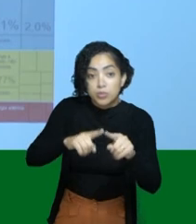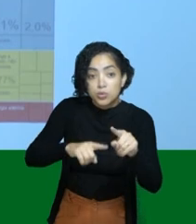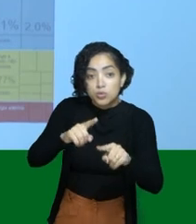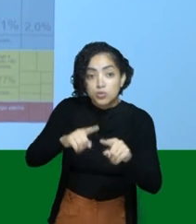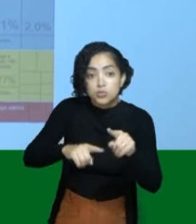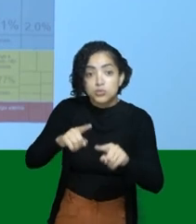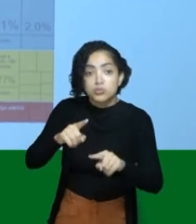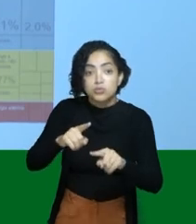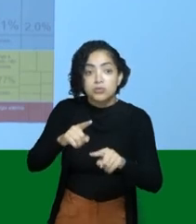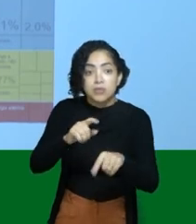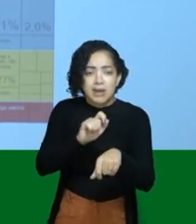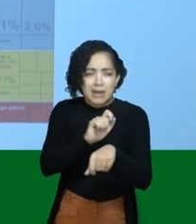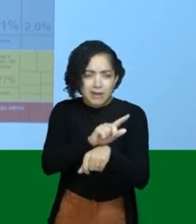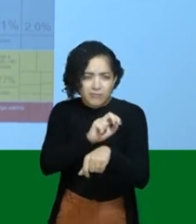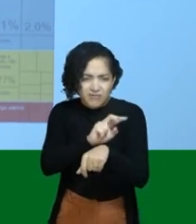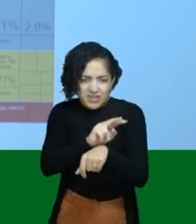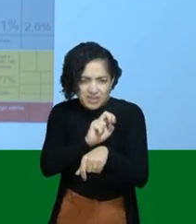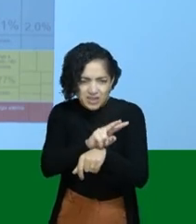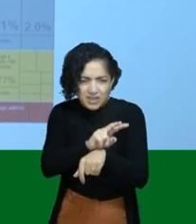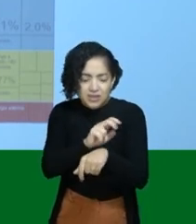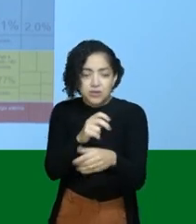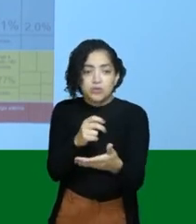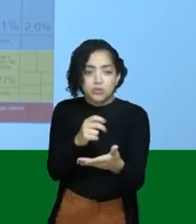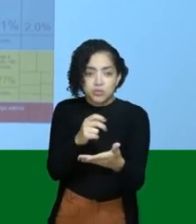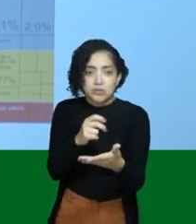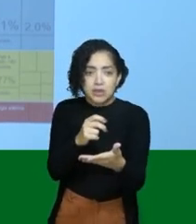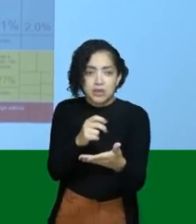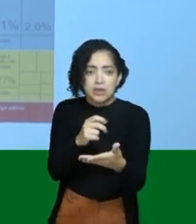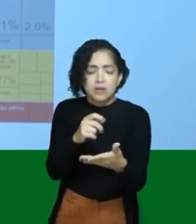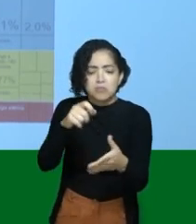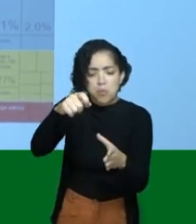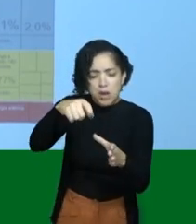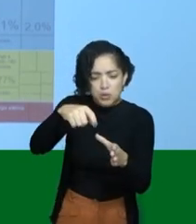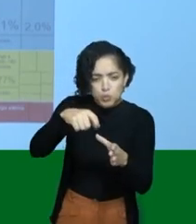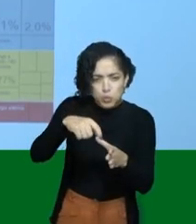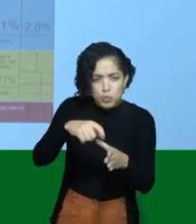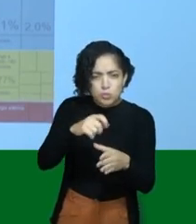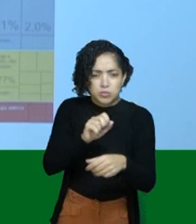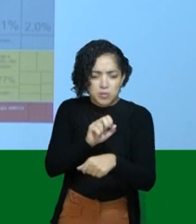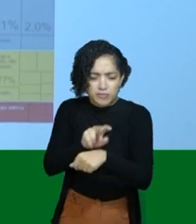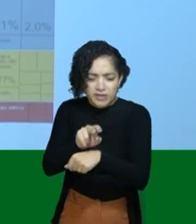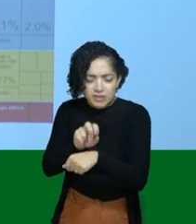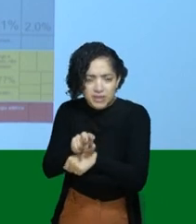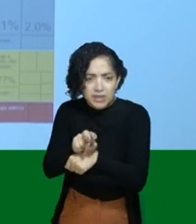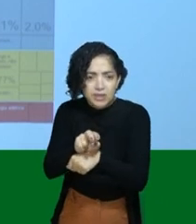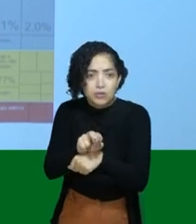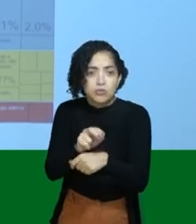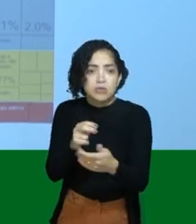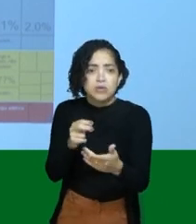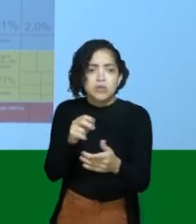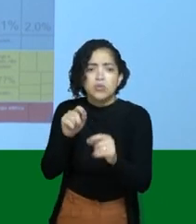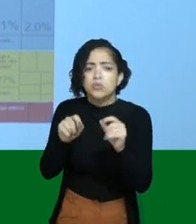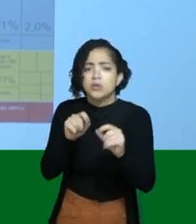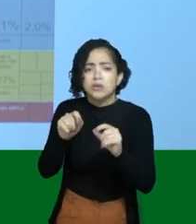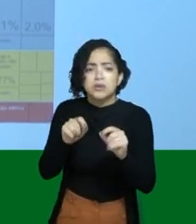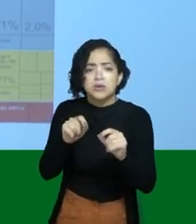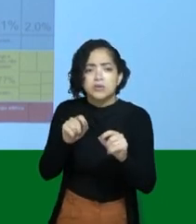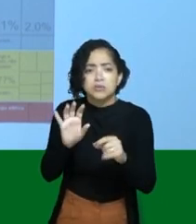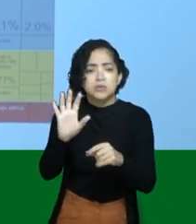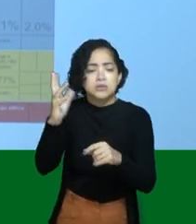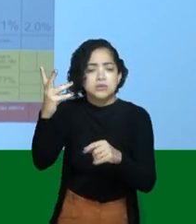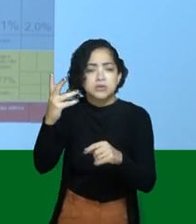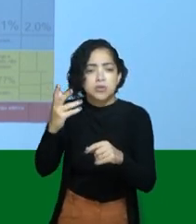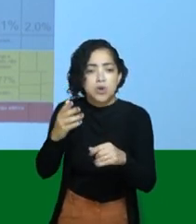E agrotóxico, está no topo, adubos. Aí eu fico pensando, gente, o que, que é isso? O que, que a gente virou? O